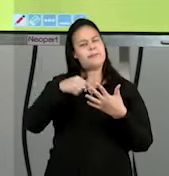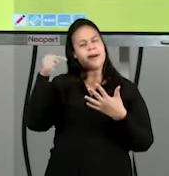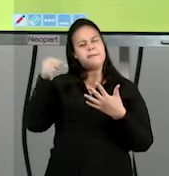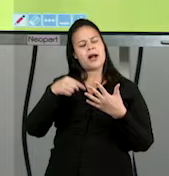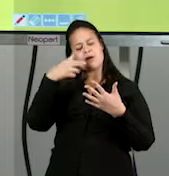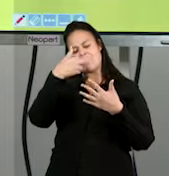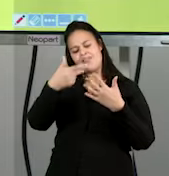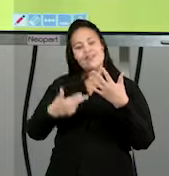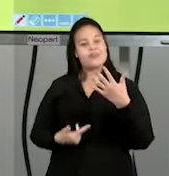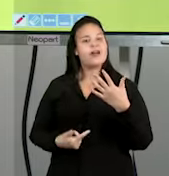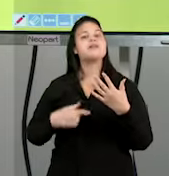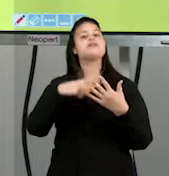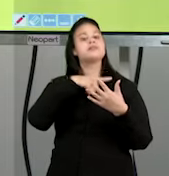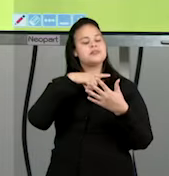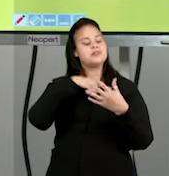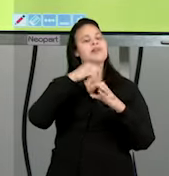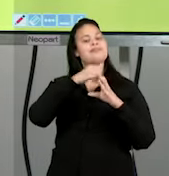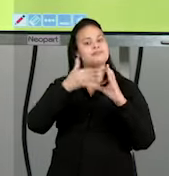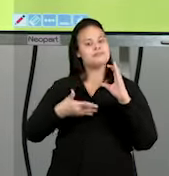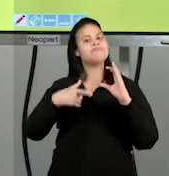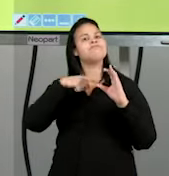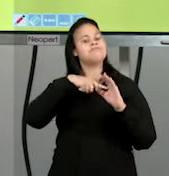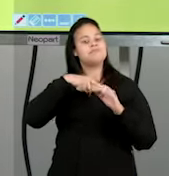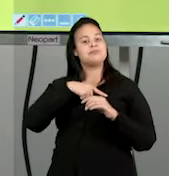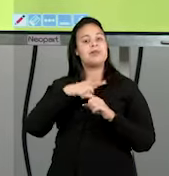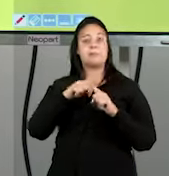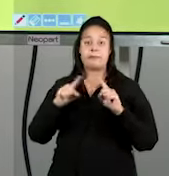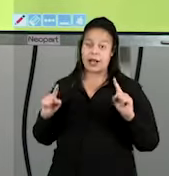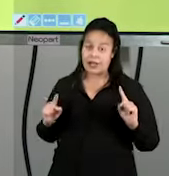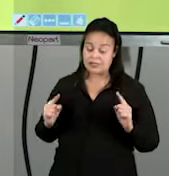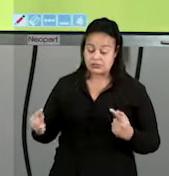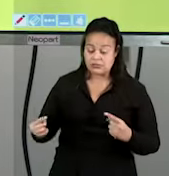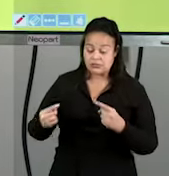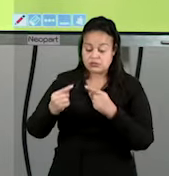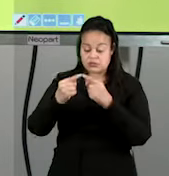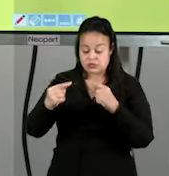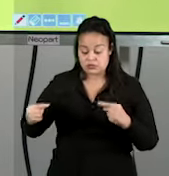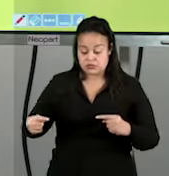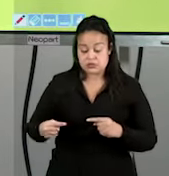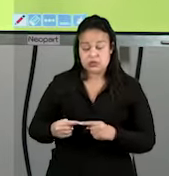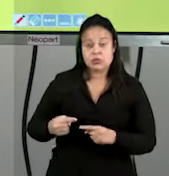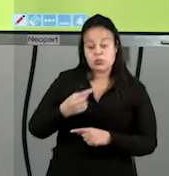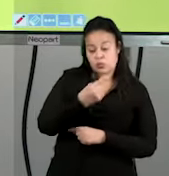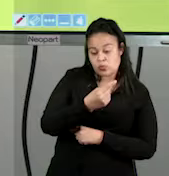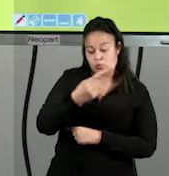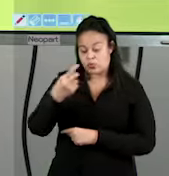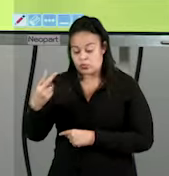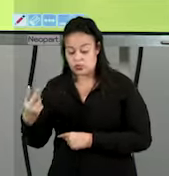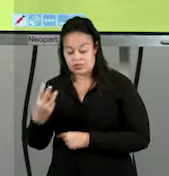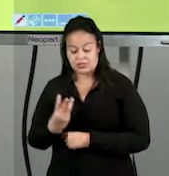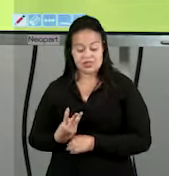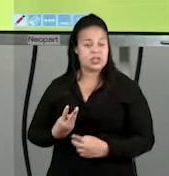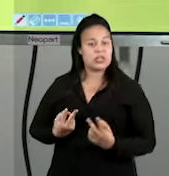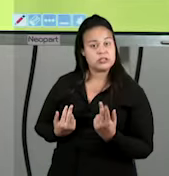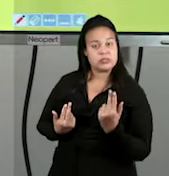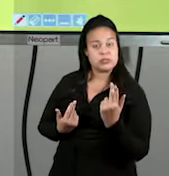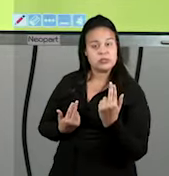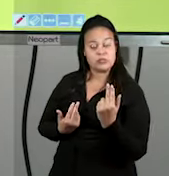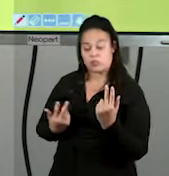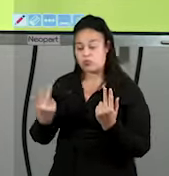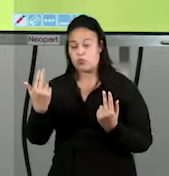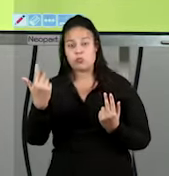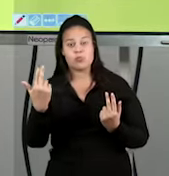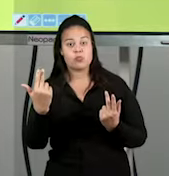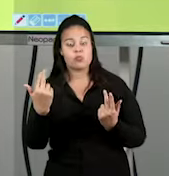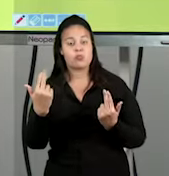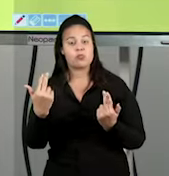já classificamos. Esse triângulo que tem os 3 lados iguais, mesma medida